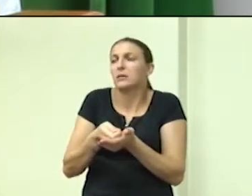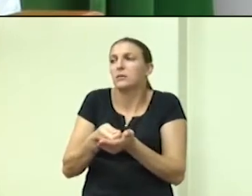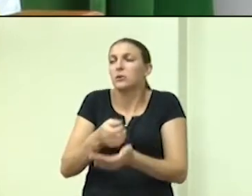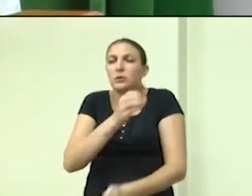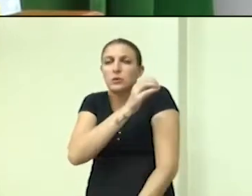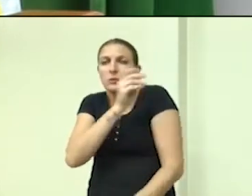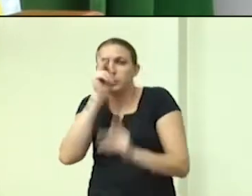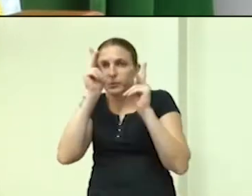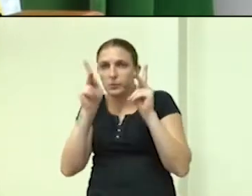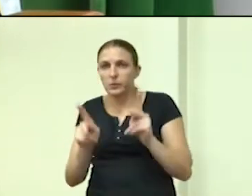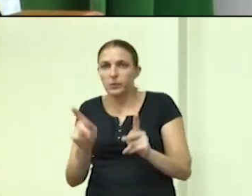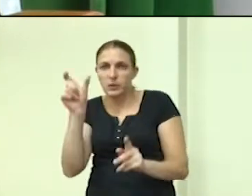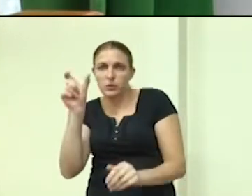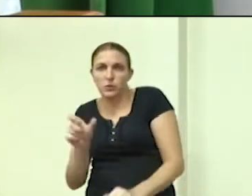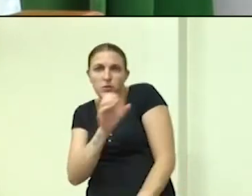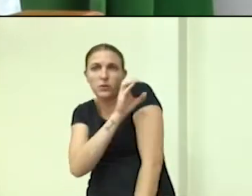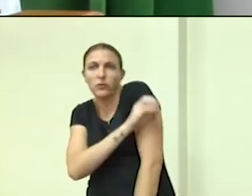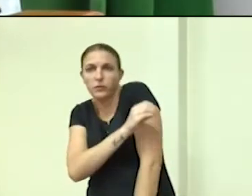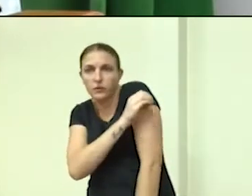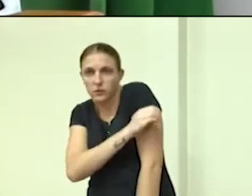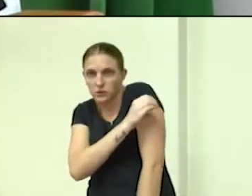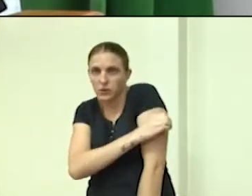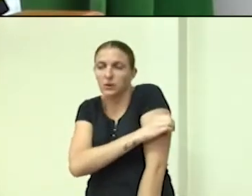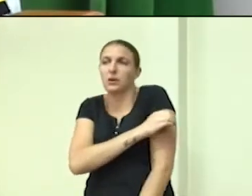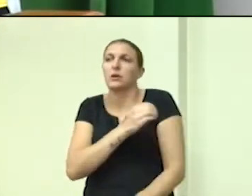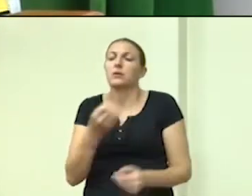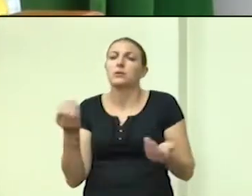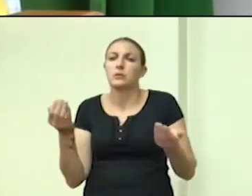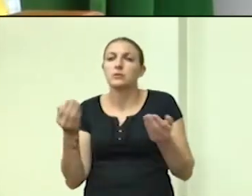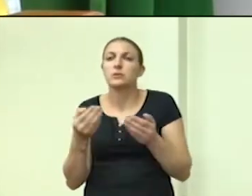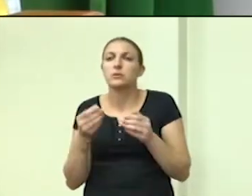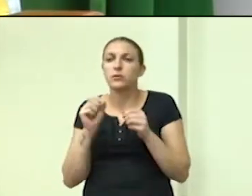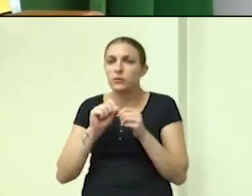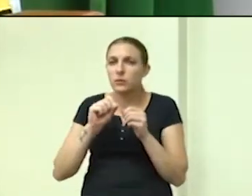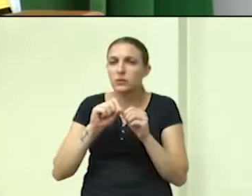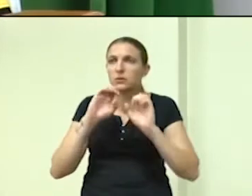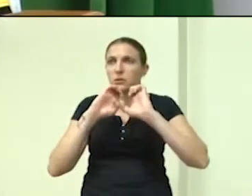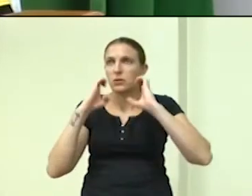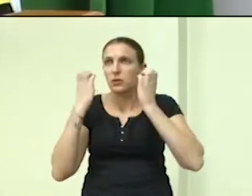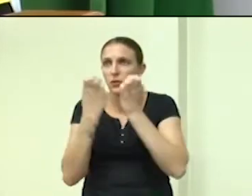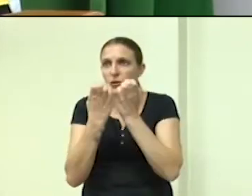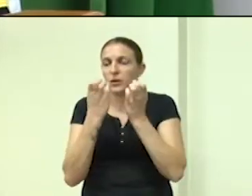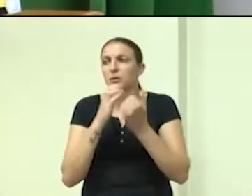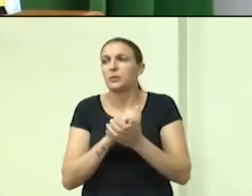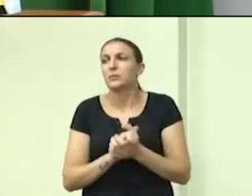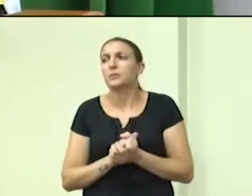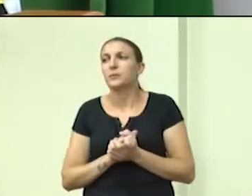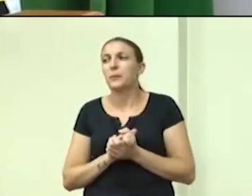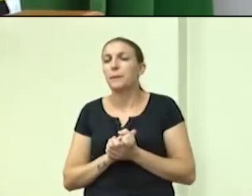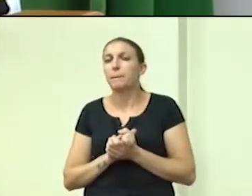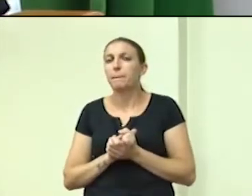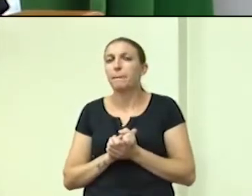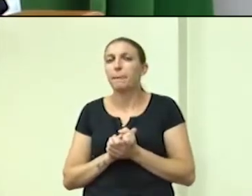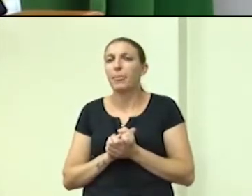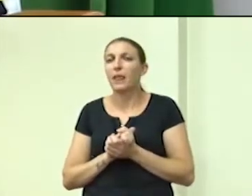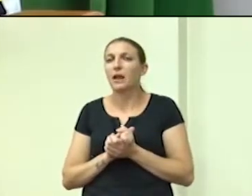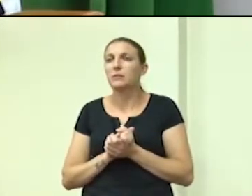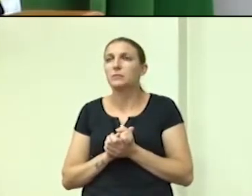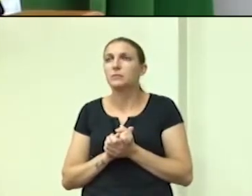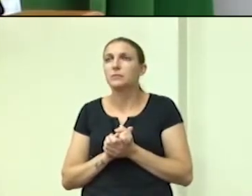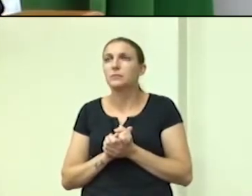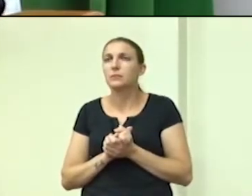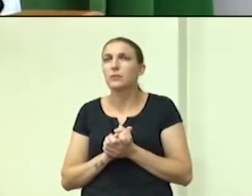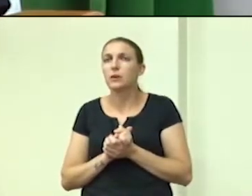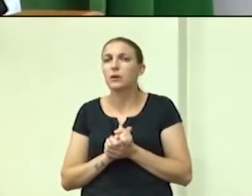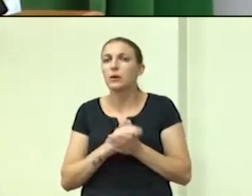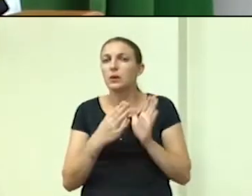valores, porque até explicar como a gente chegou a vir aqui solicitar uma tribuna livre, foi uma indicação